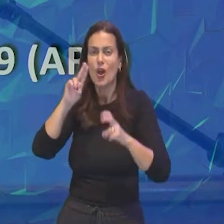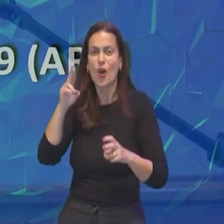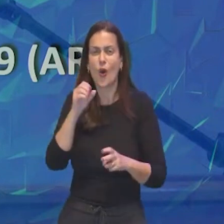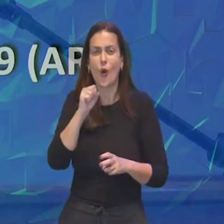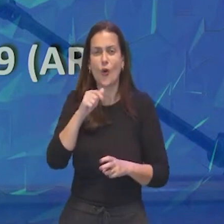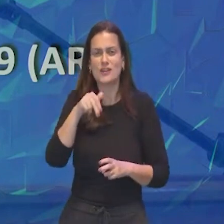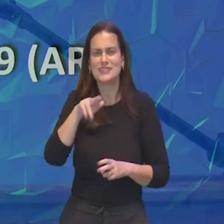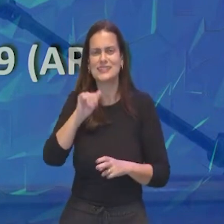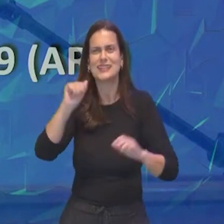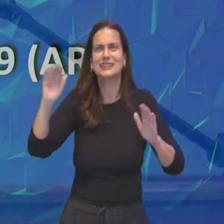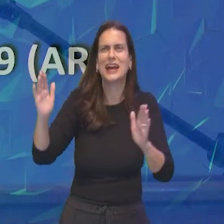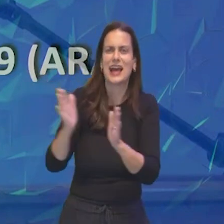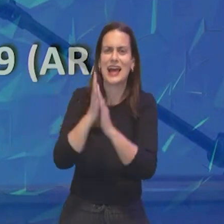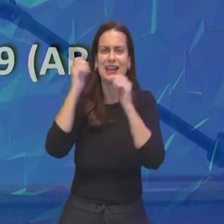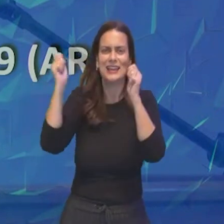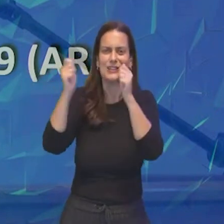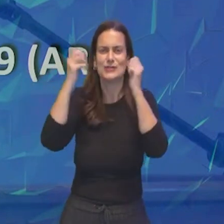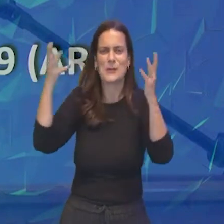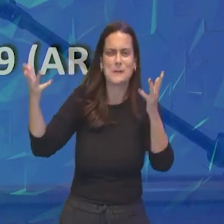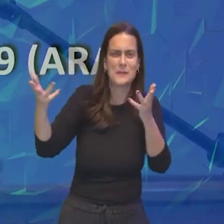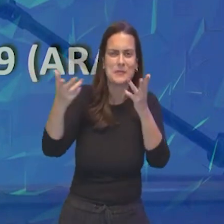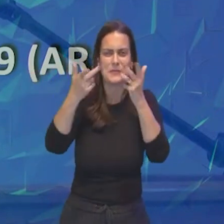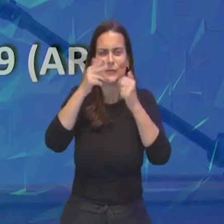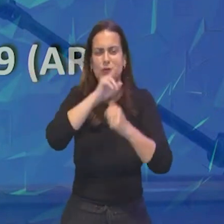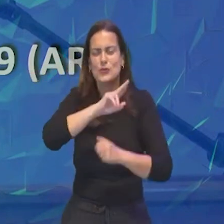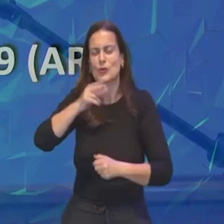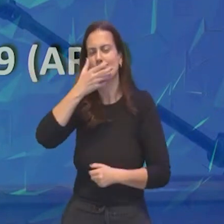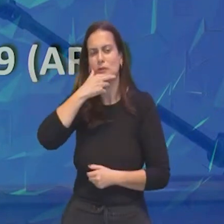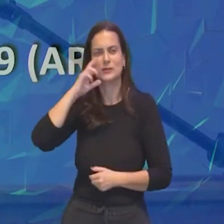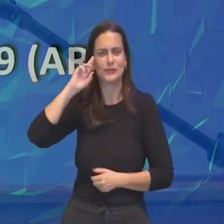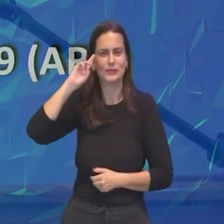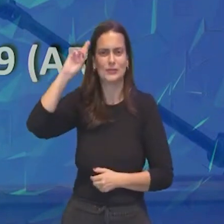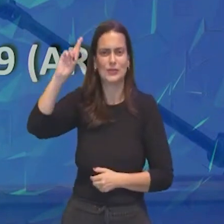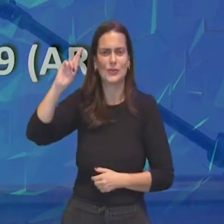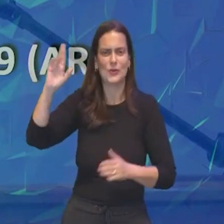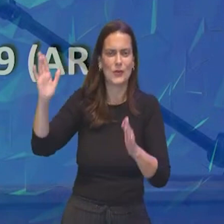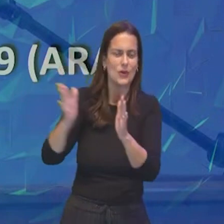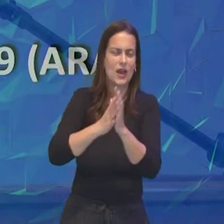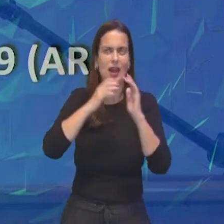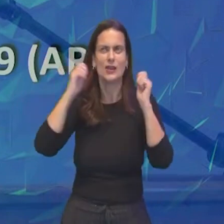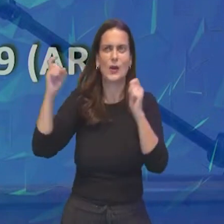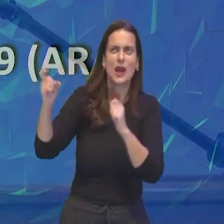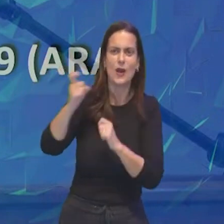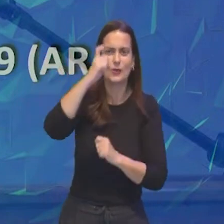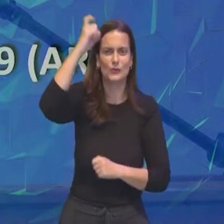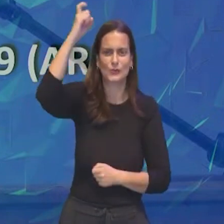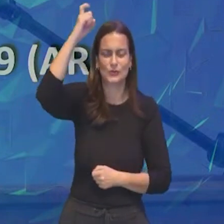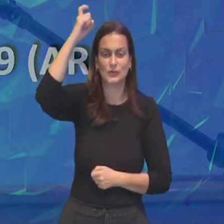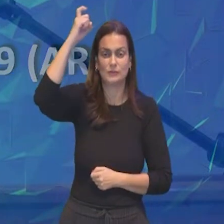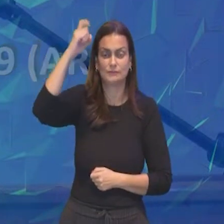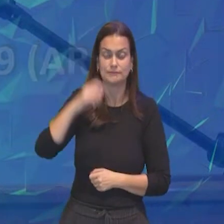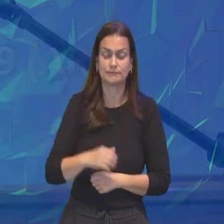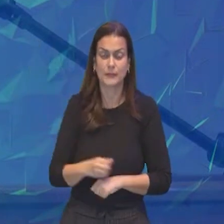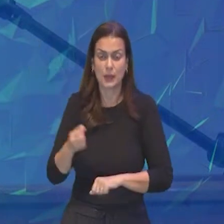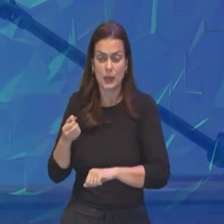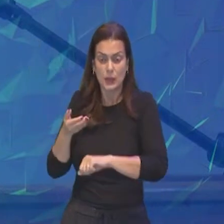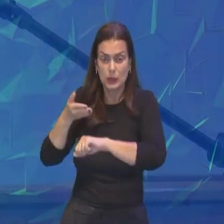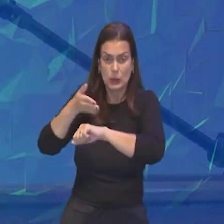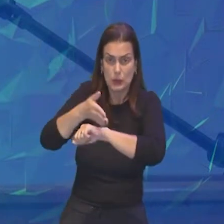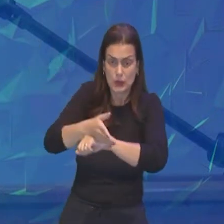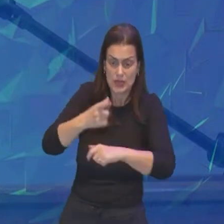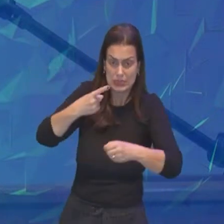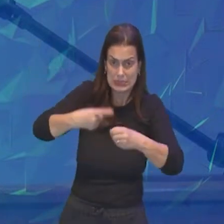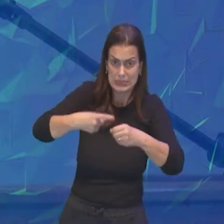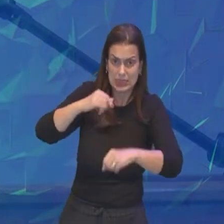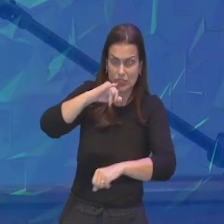ao filho de Davi, bendito aquele que vem em nome do Senhor, Hosana nas maiores alturas. E entrando ele em